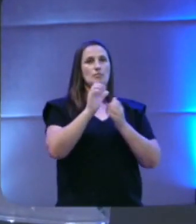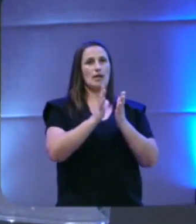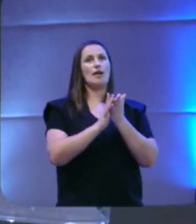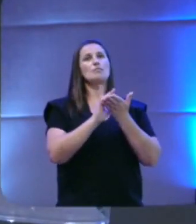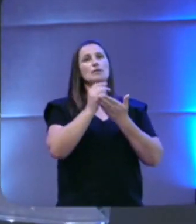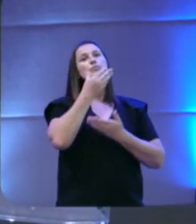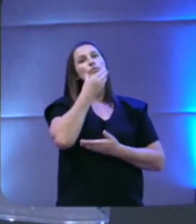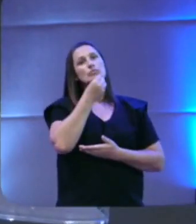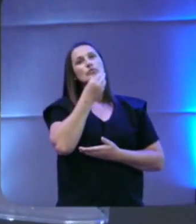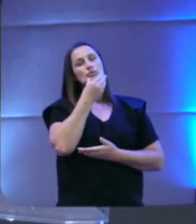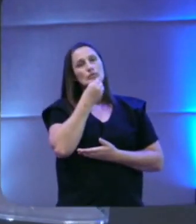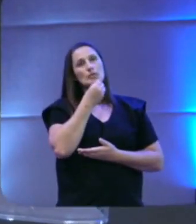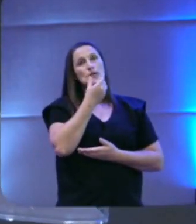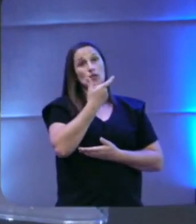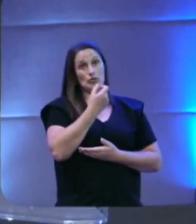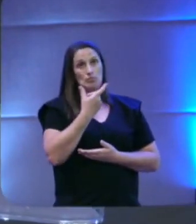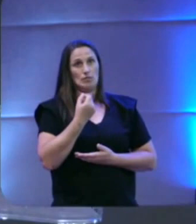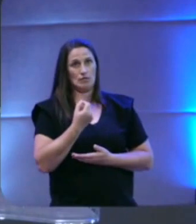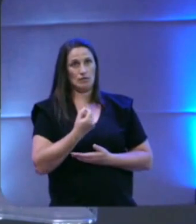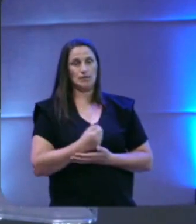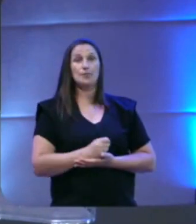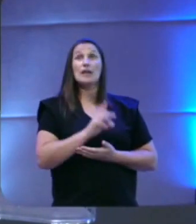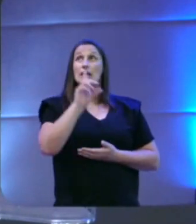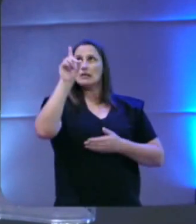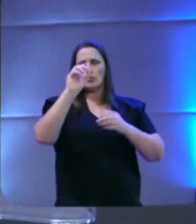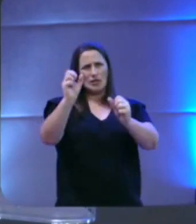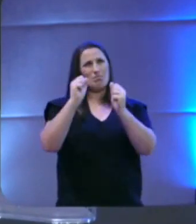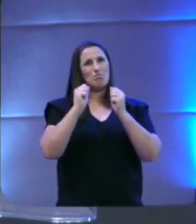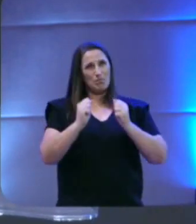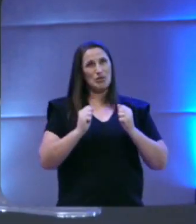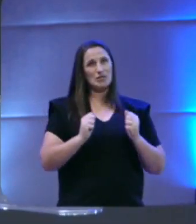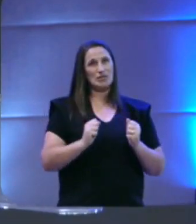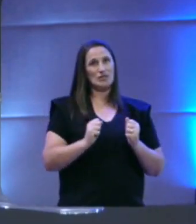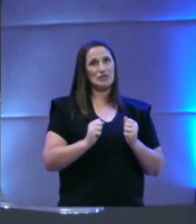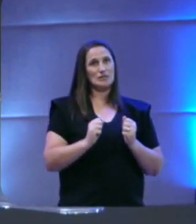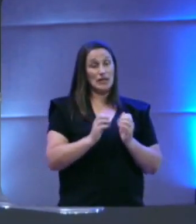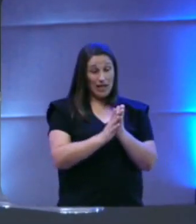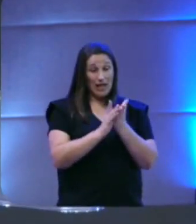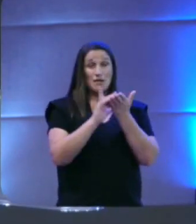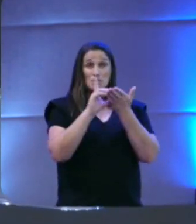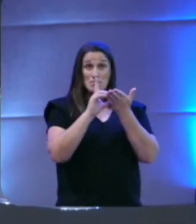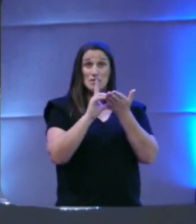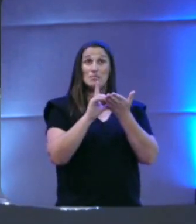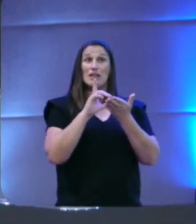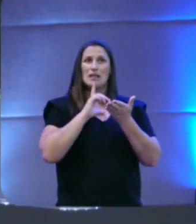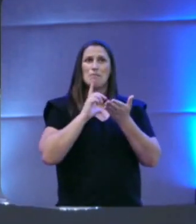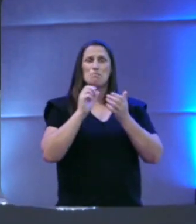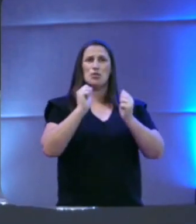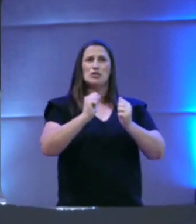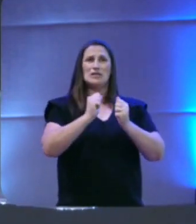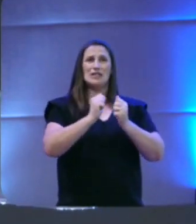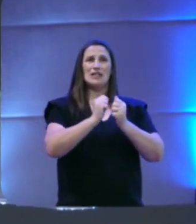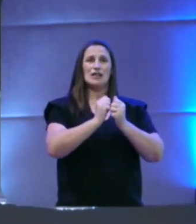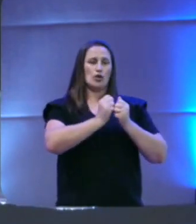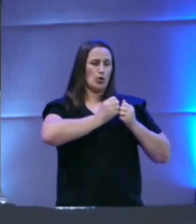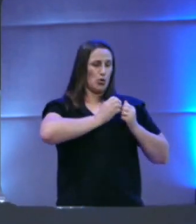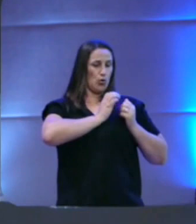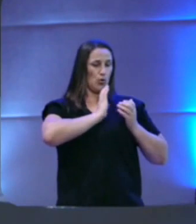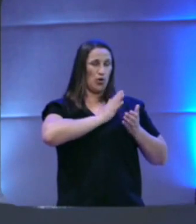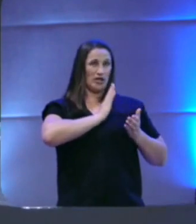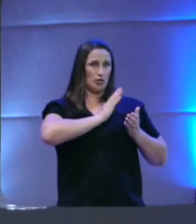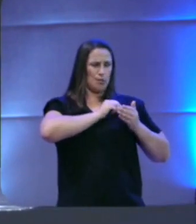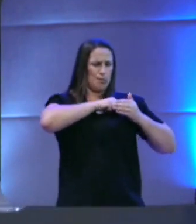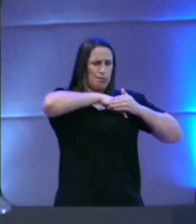Amém? Deus é poderoso, meus irmãos. Essa palavra aqui, ela é poderosa. Ela penetra o nosso coração. Nós precisamos